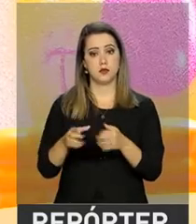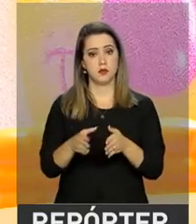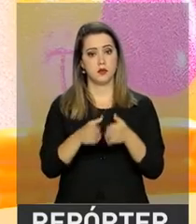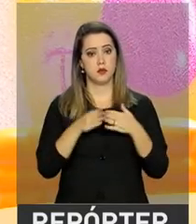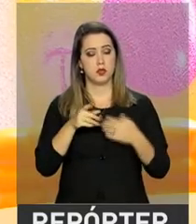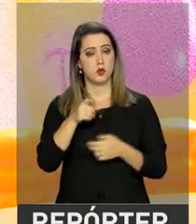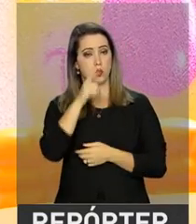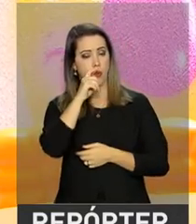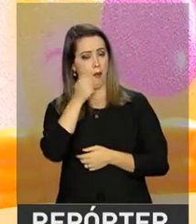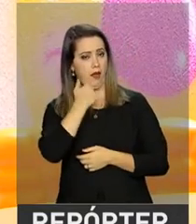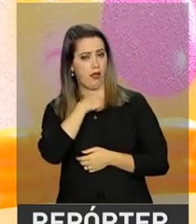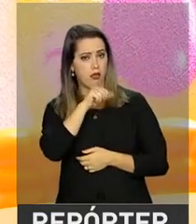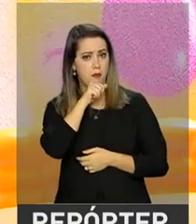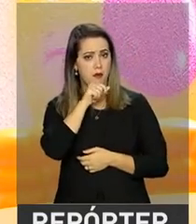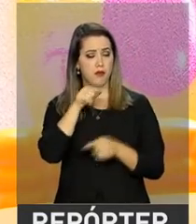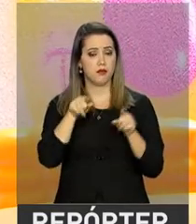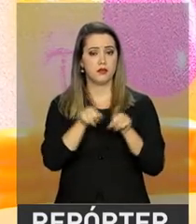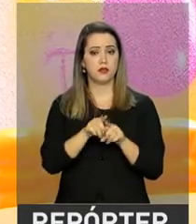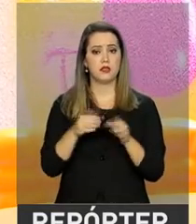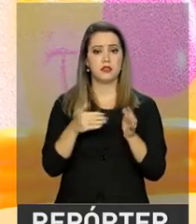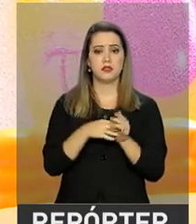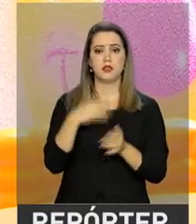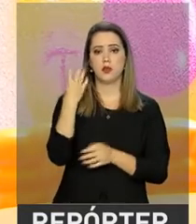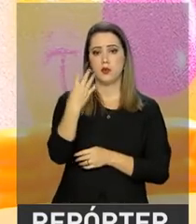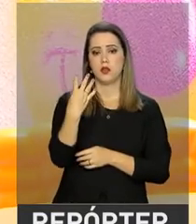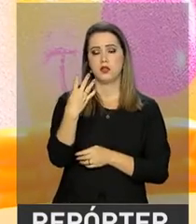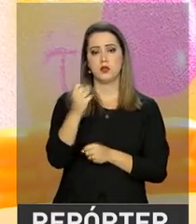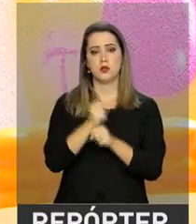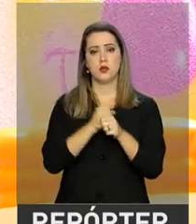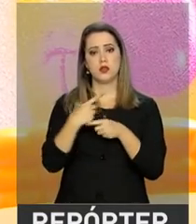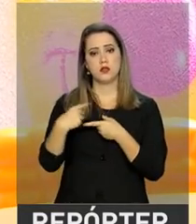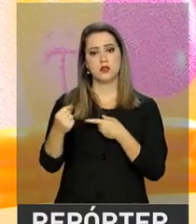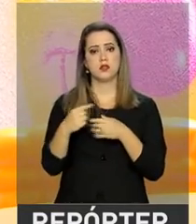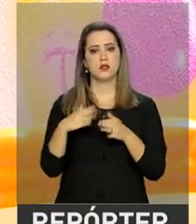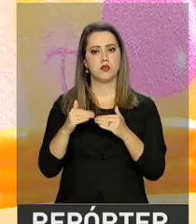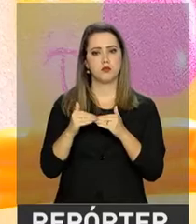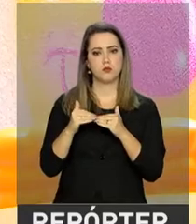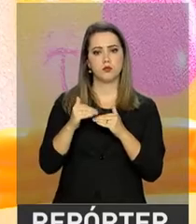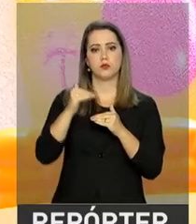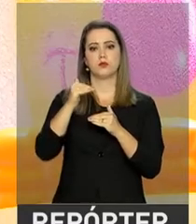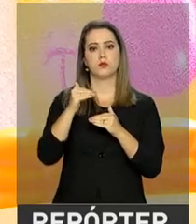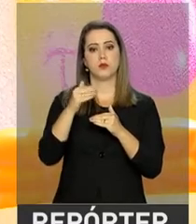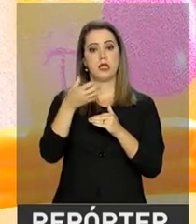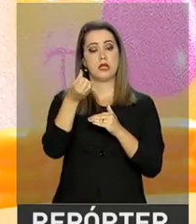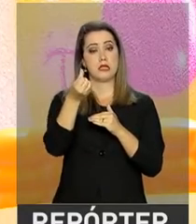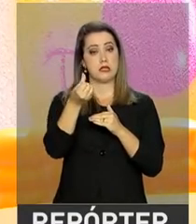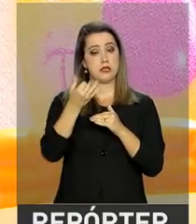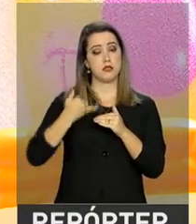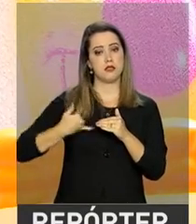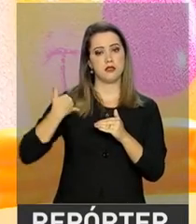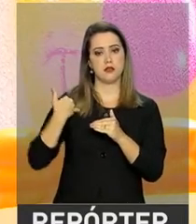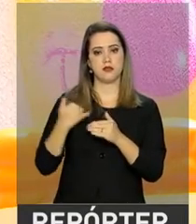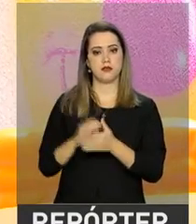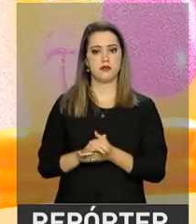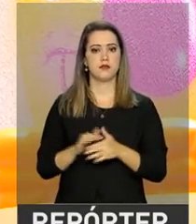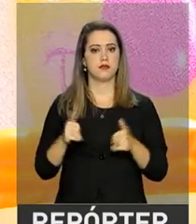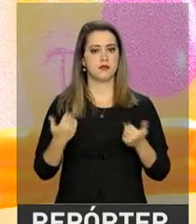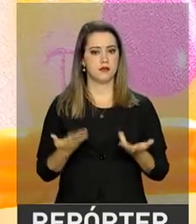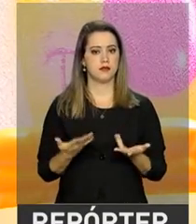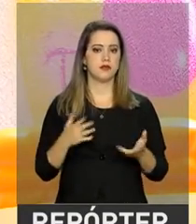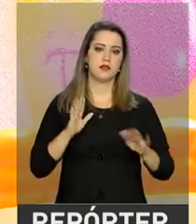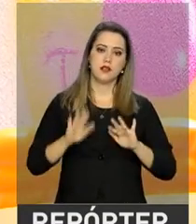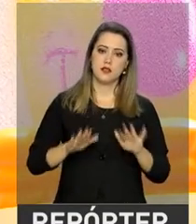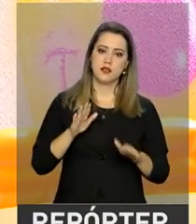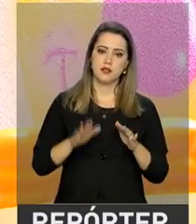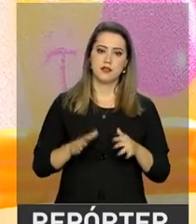pais as crianças carros até quatro anos e saíam este pau não vamos aumentar vamos continuar com as idades até maior e aí quem sabe